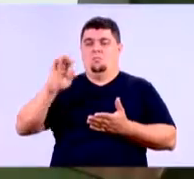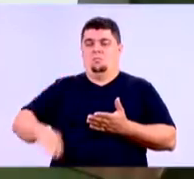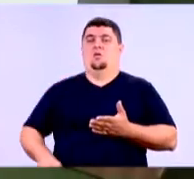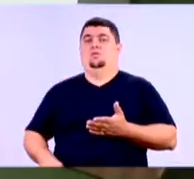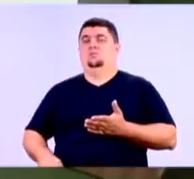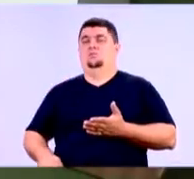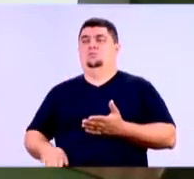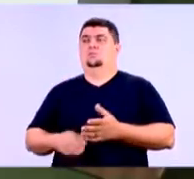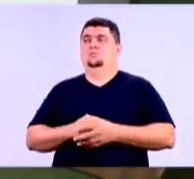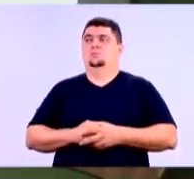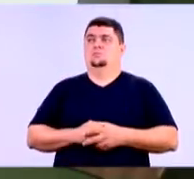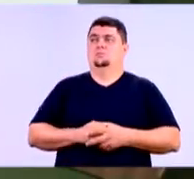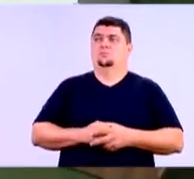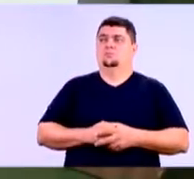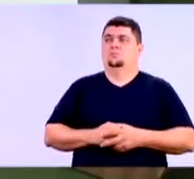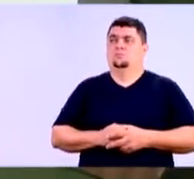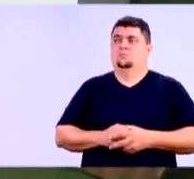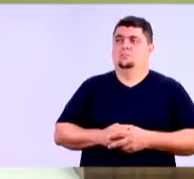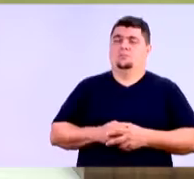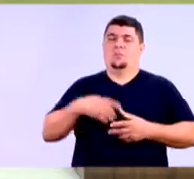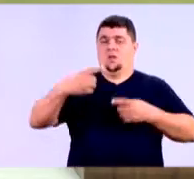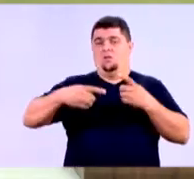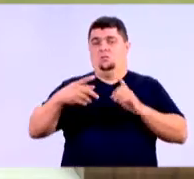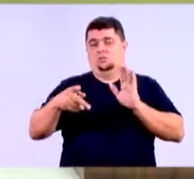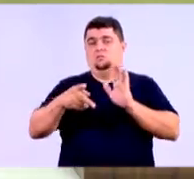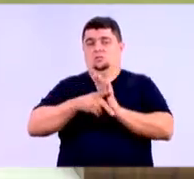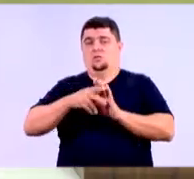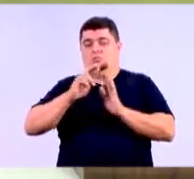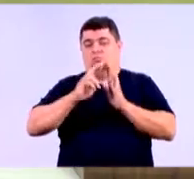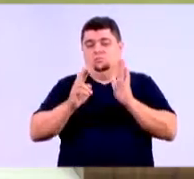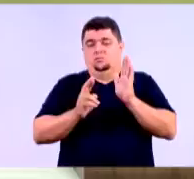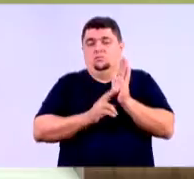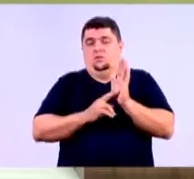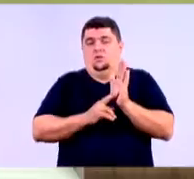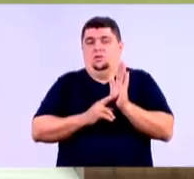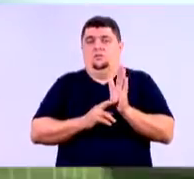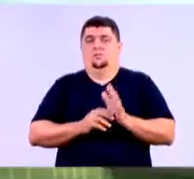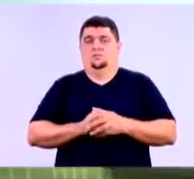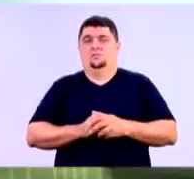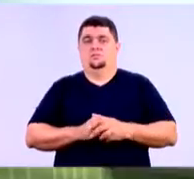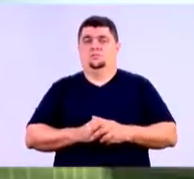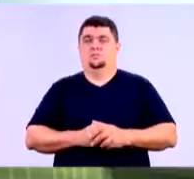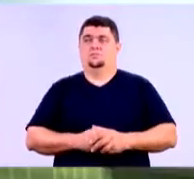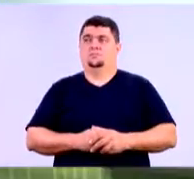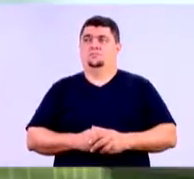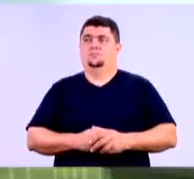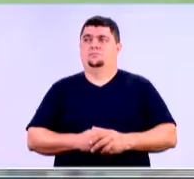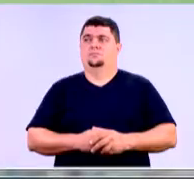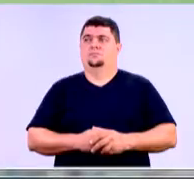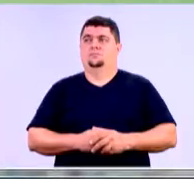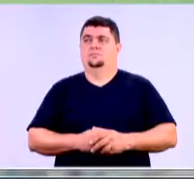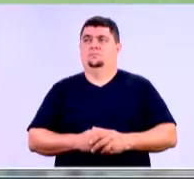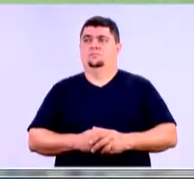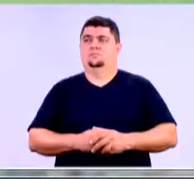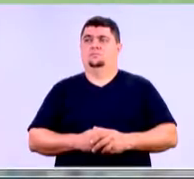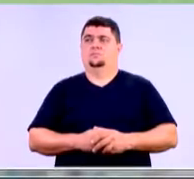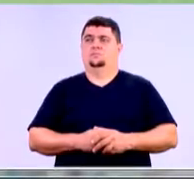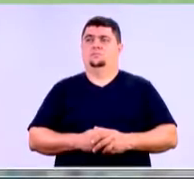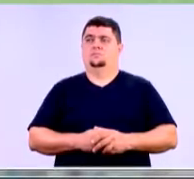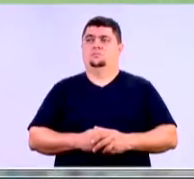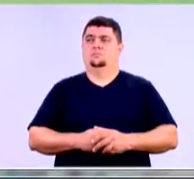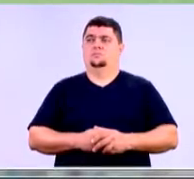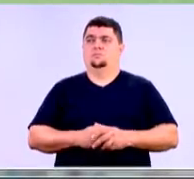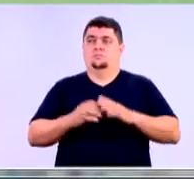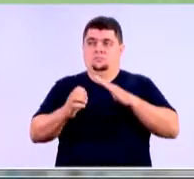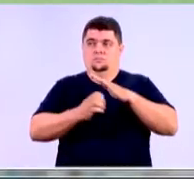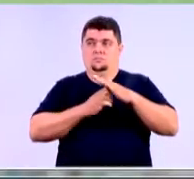Isso, na política vai estar refletida a sua disposição ao risco, né? Sua disposição ao risco. Ótimo, professor. Vamos continuar no slide?